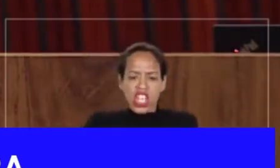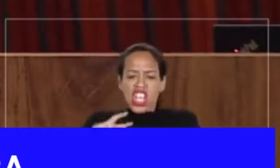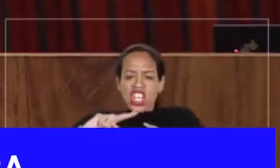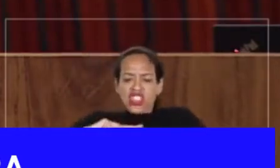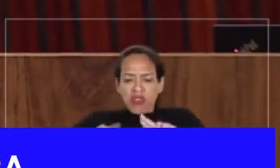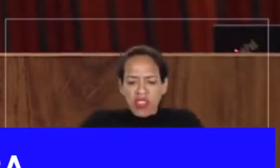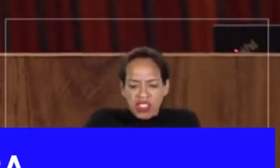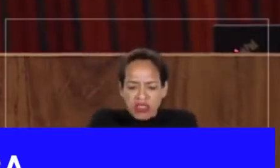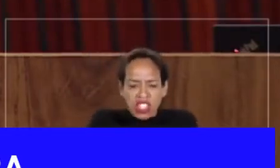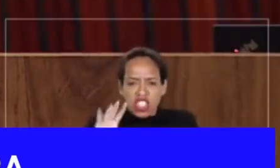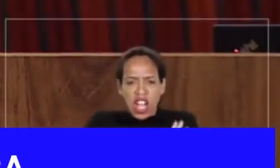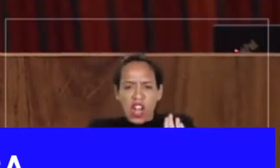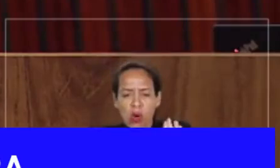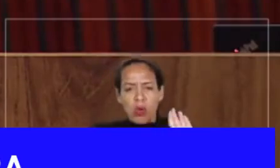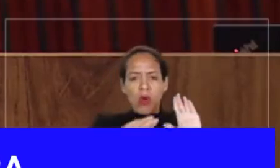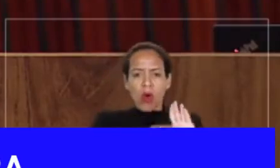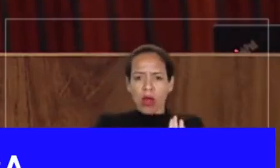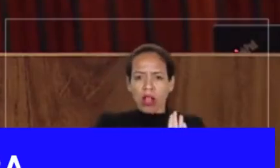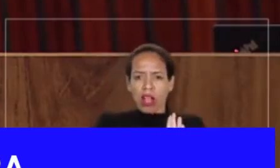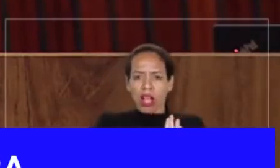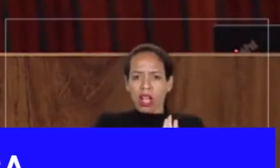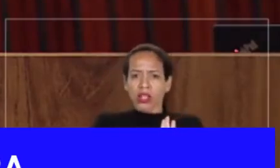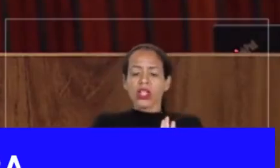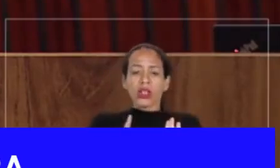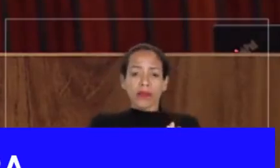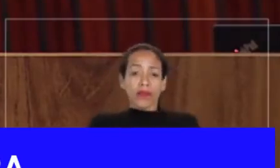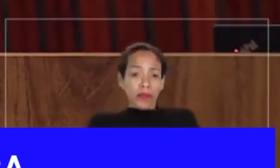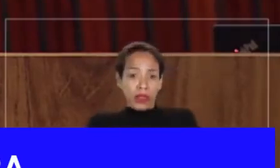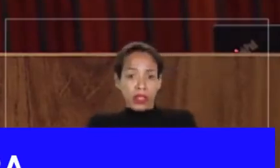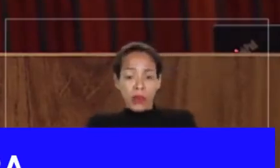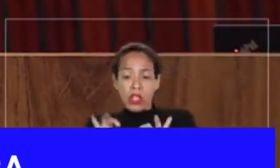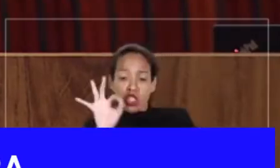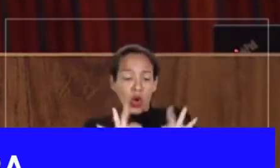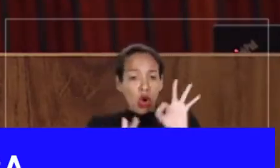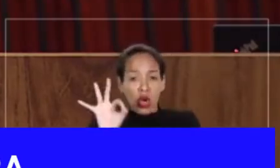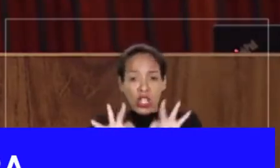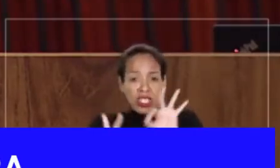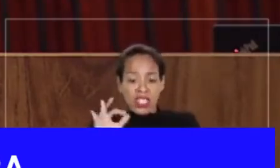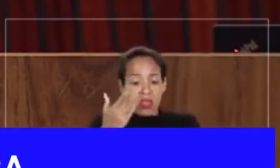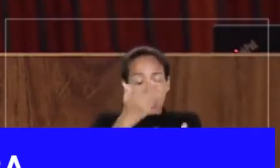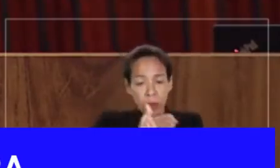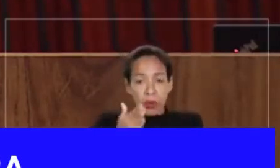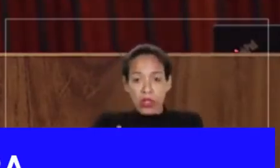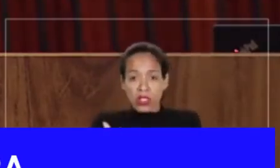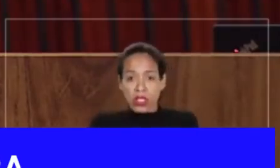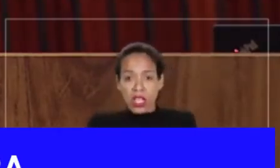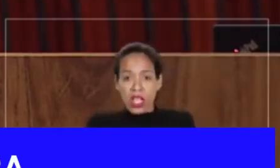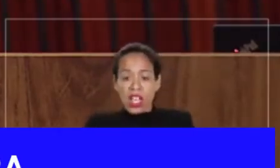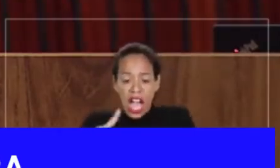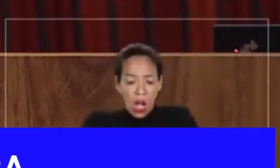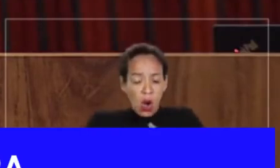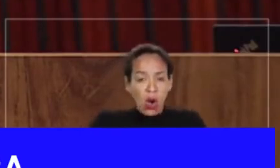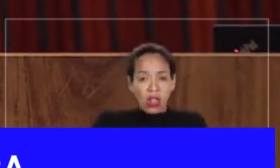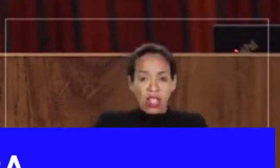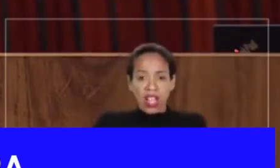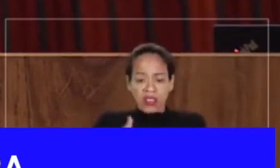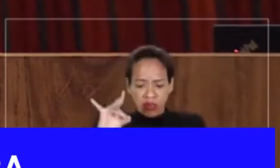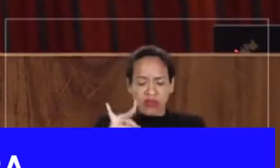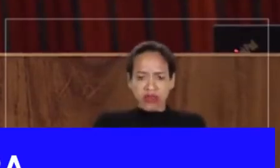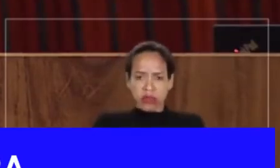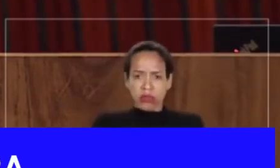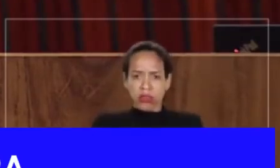já estavam fixados em decisão de saneamento e organização do processo comportava o conhecimento de fato